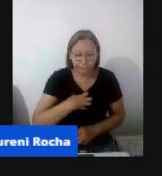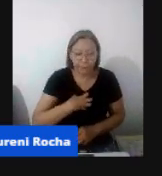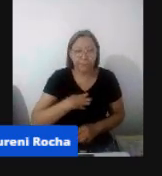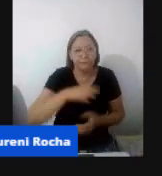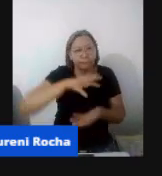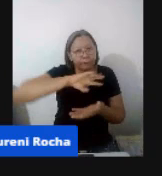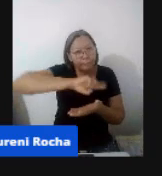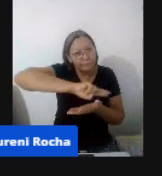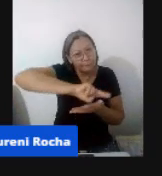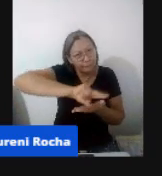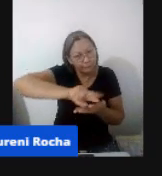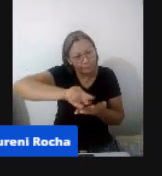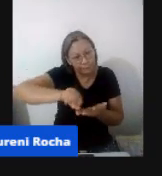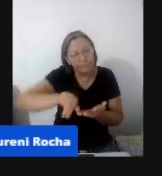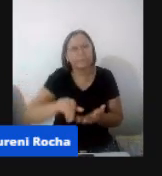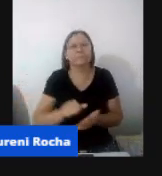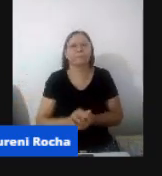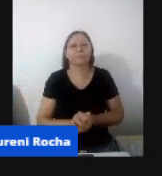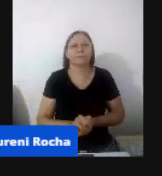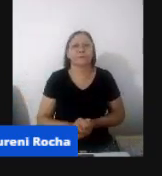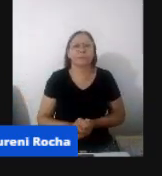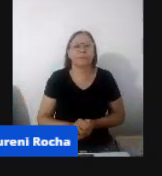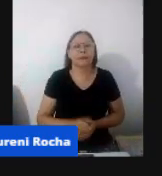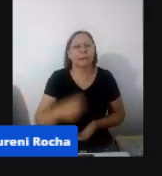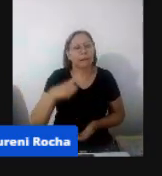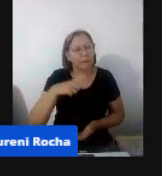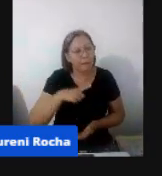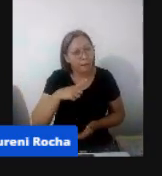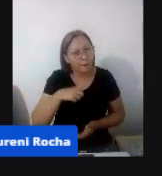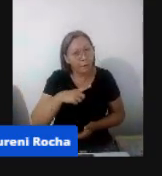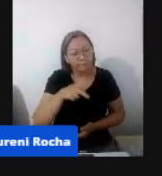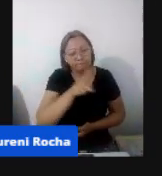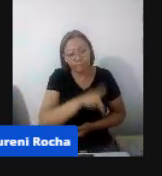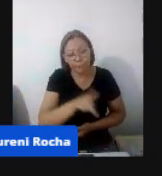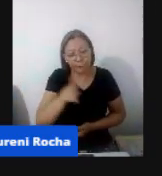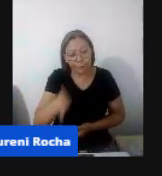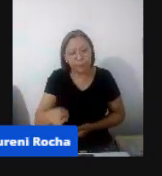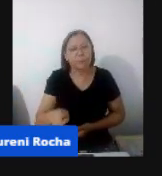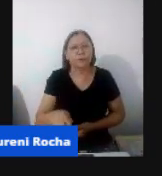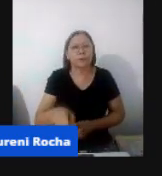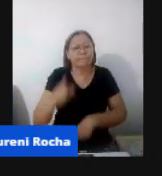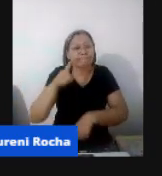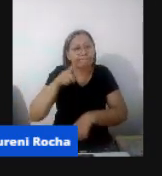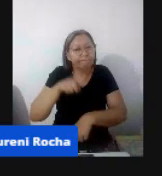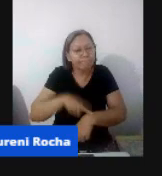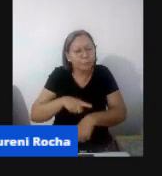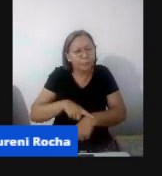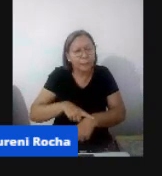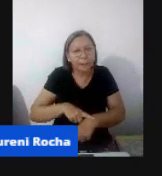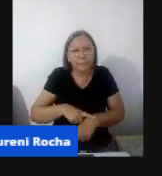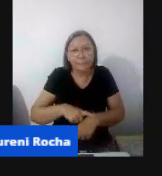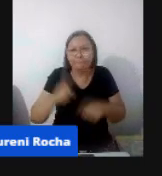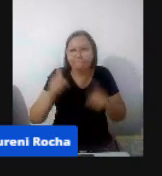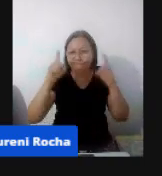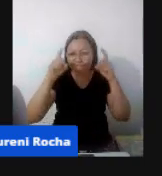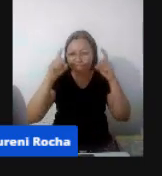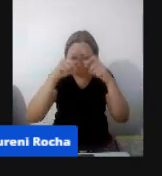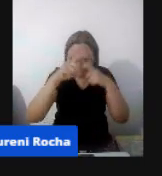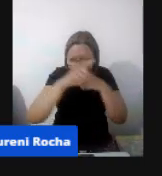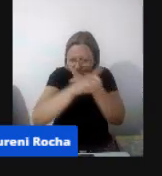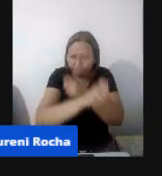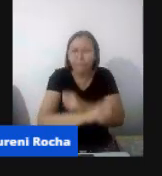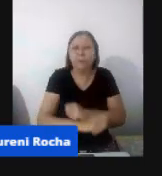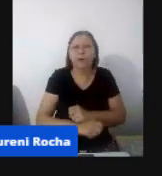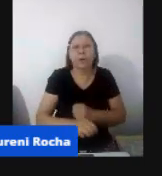para esse momento. Nós sabemos que há professores que estão passando por um momento bem mais crítico, outros